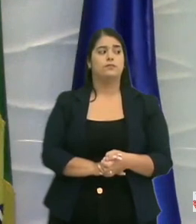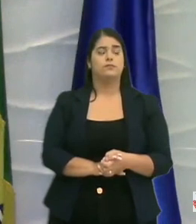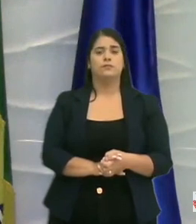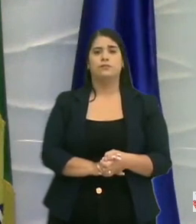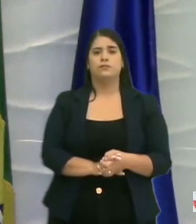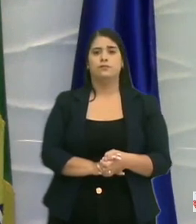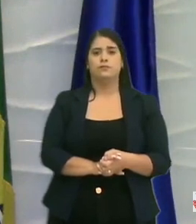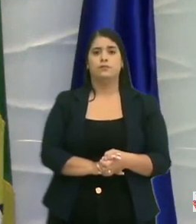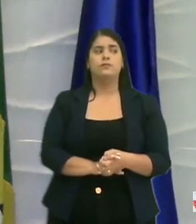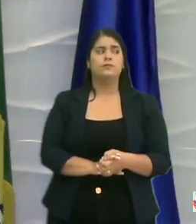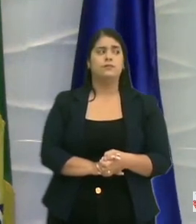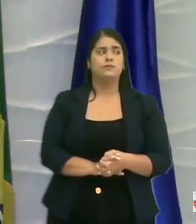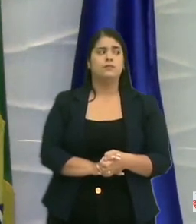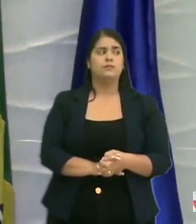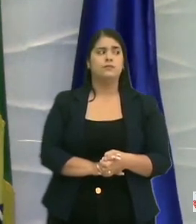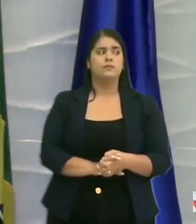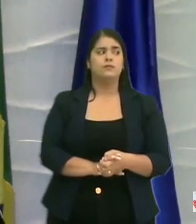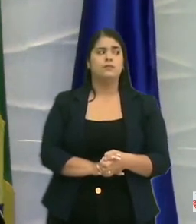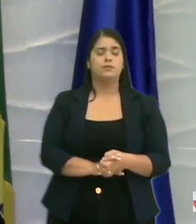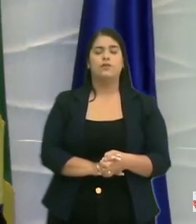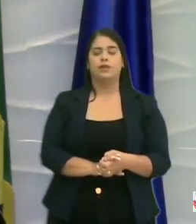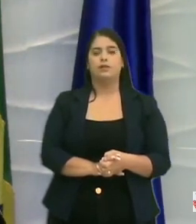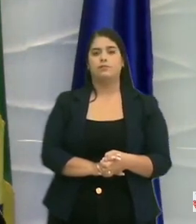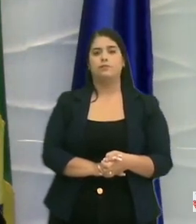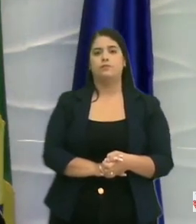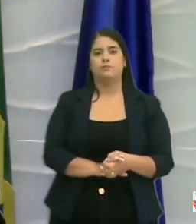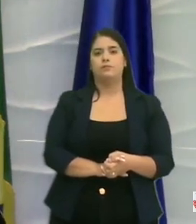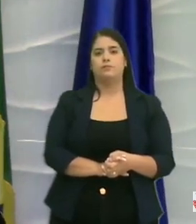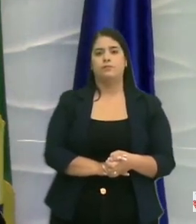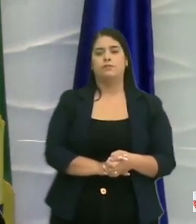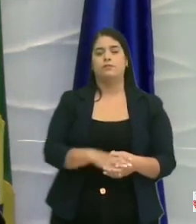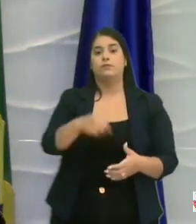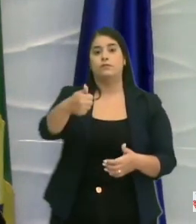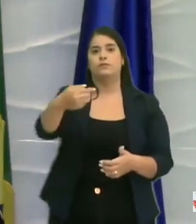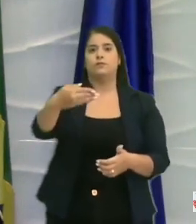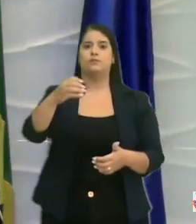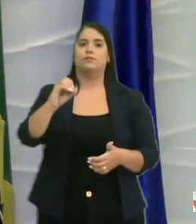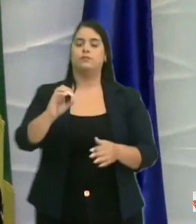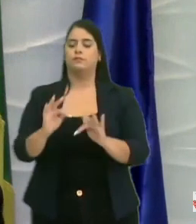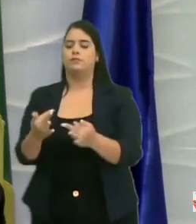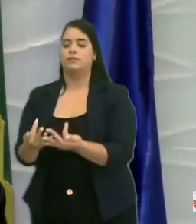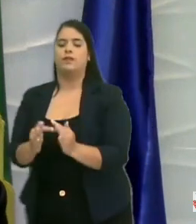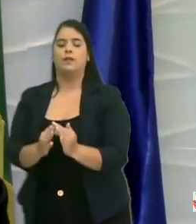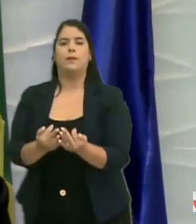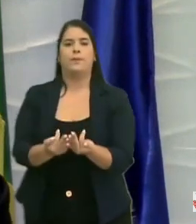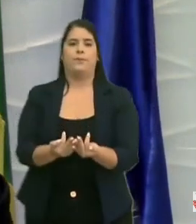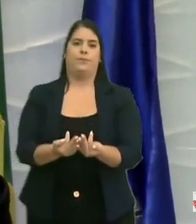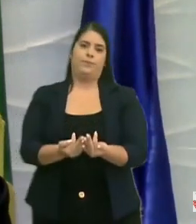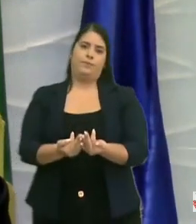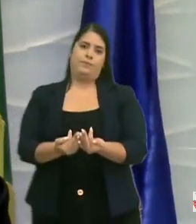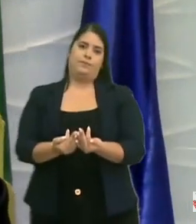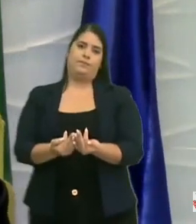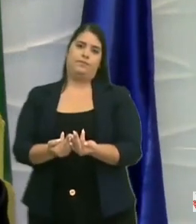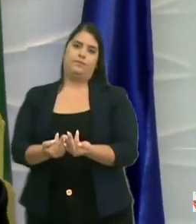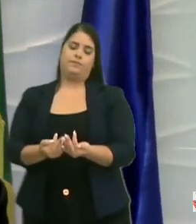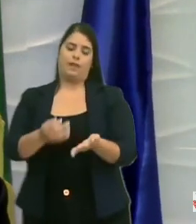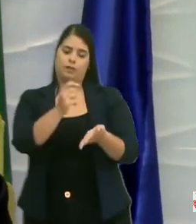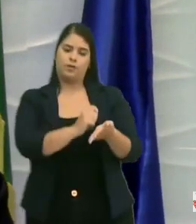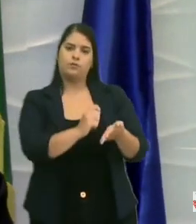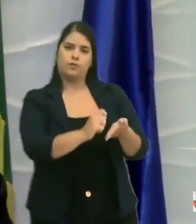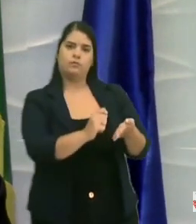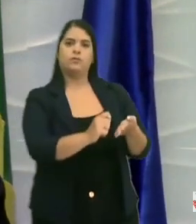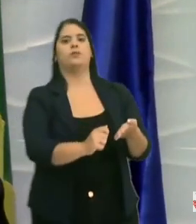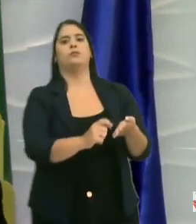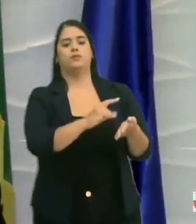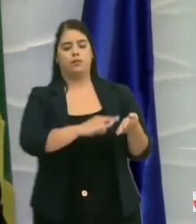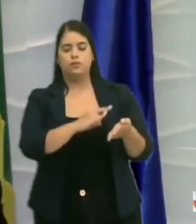140 famílias. Veja, 140 famílias são cadastradas nessa cisterna, só